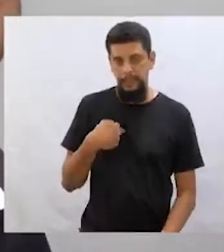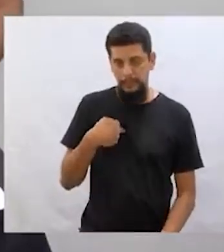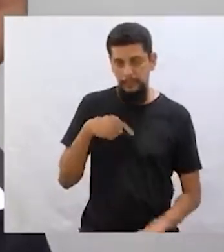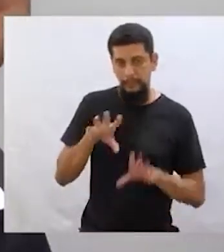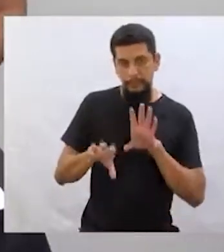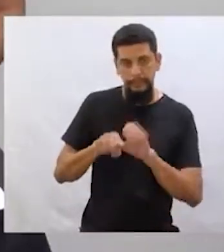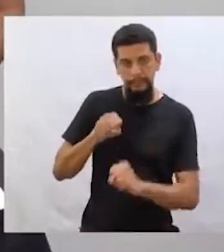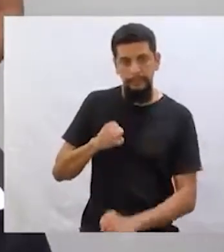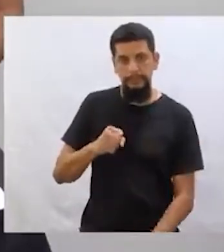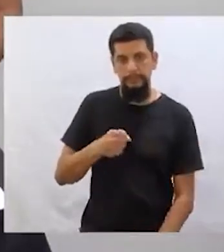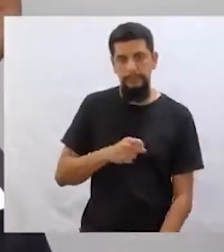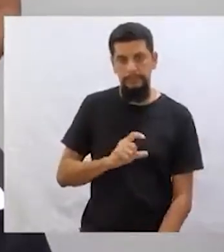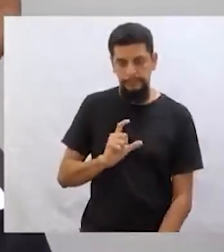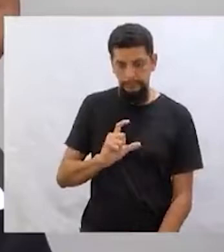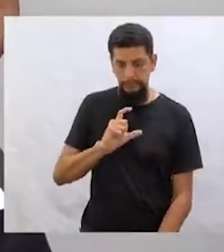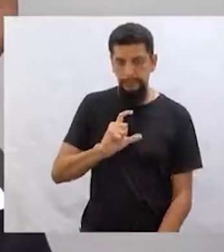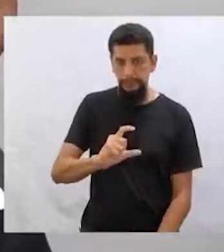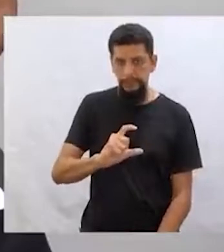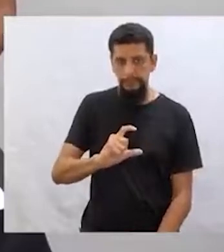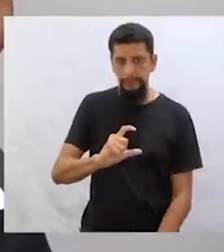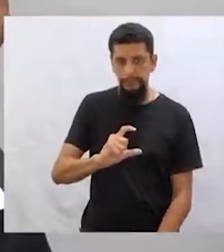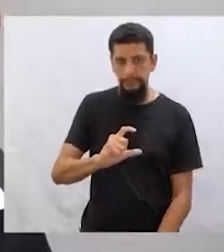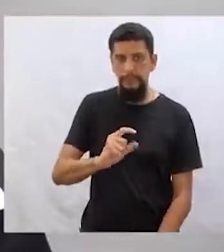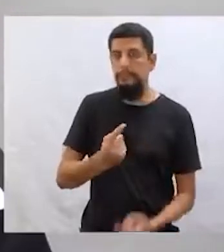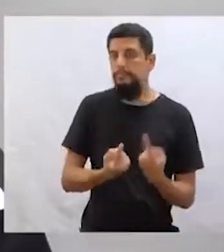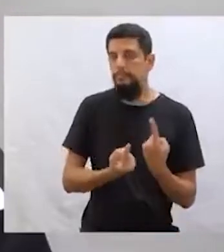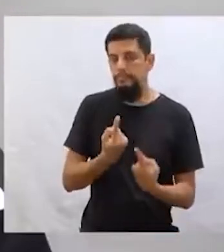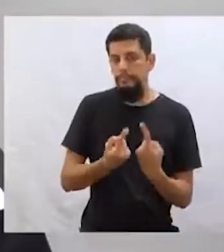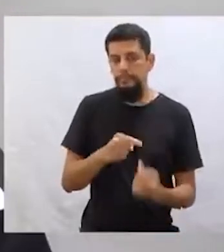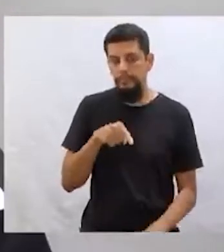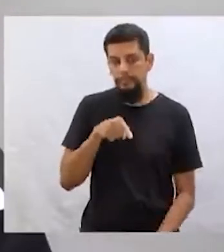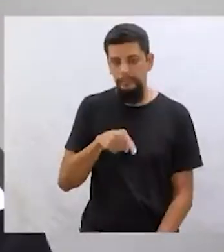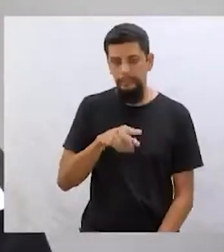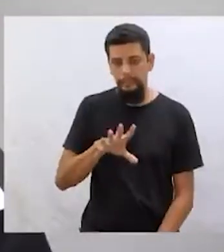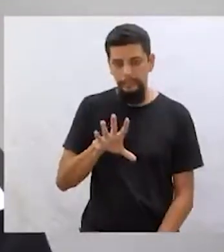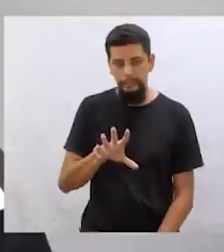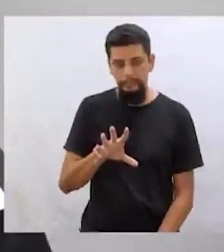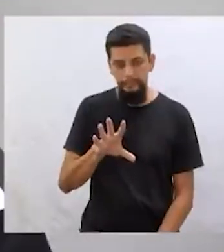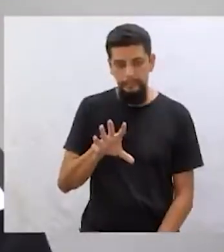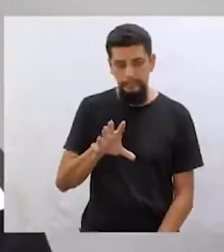Eu vou pegar outra ficha. Qual será? Essa daqui.